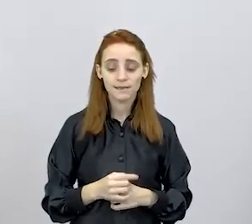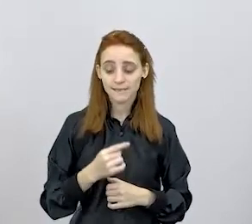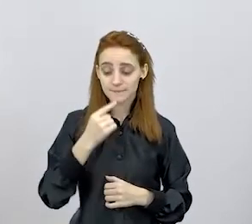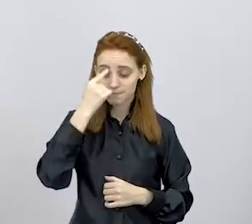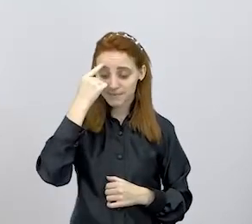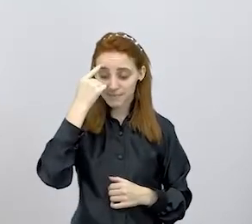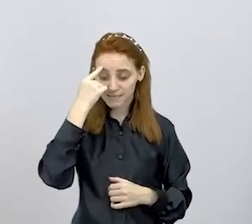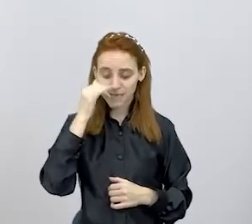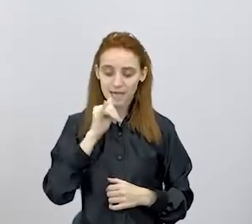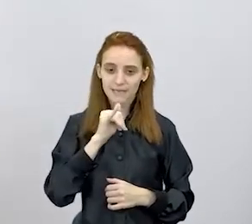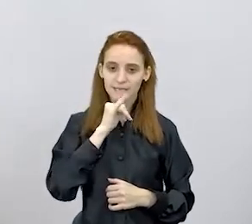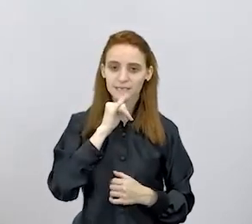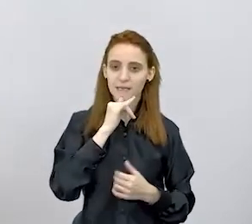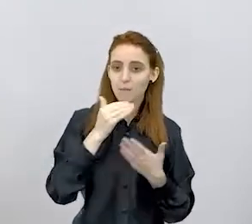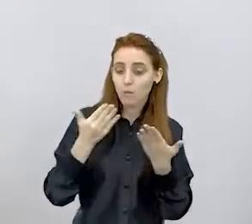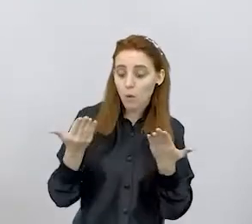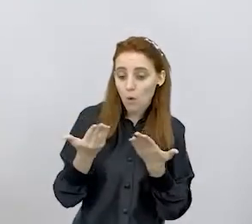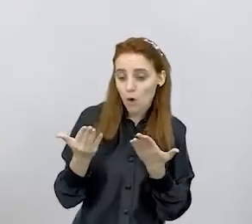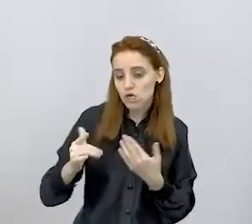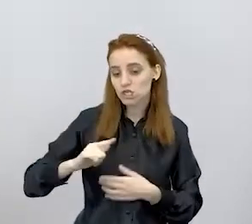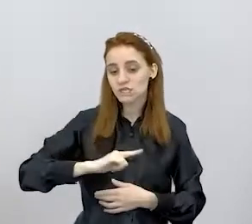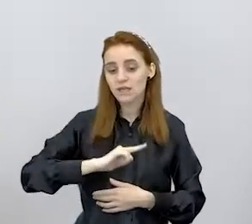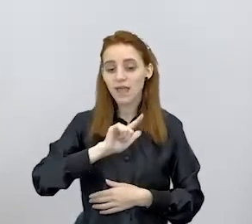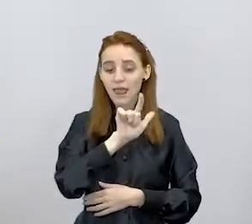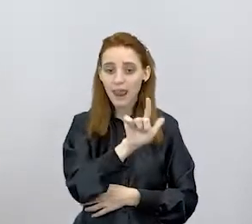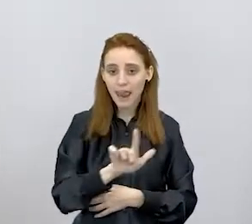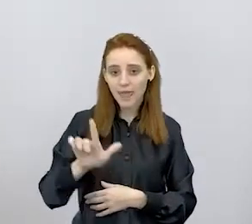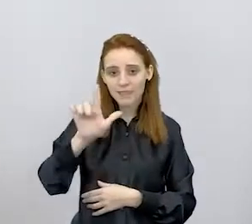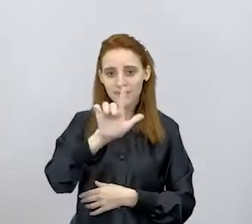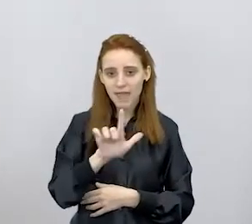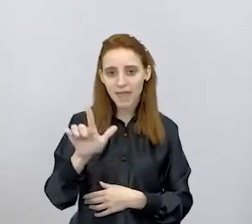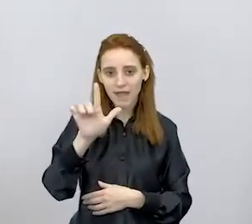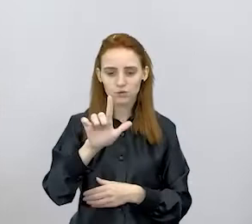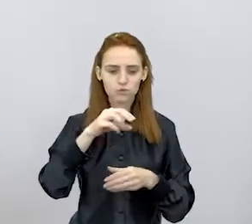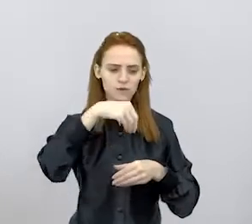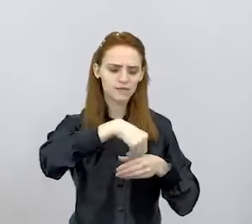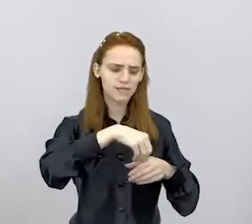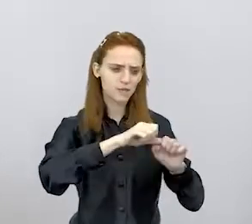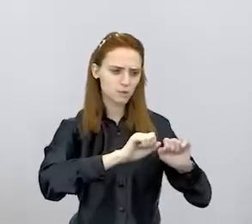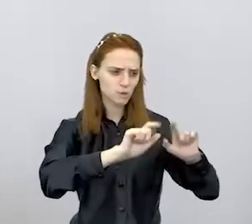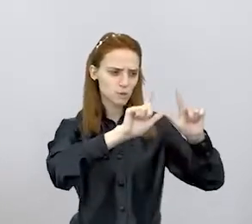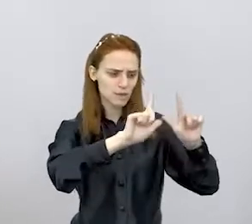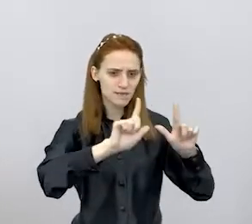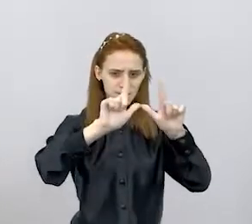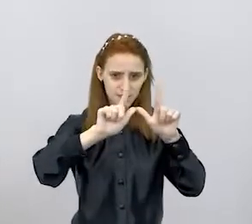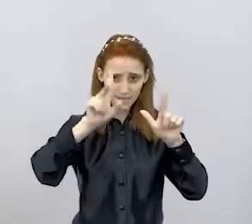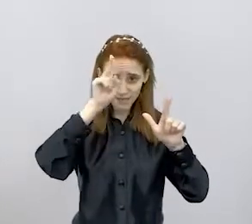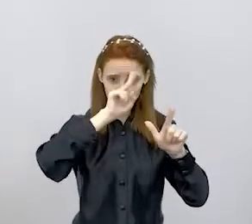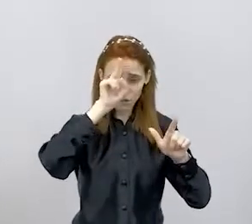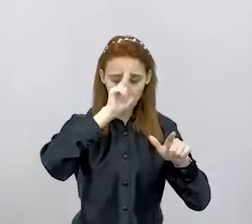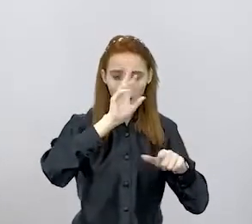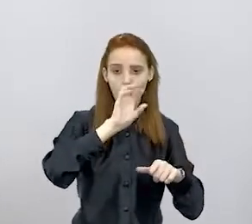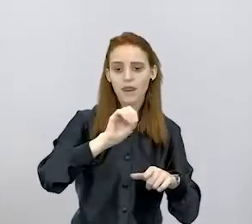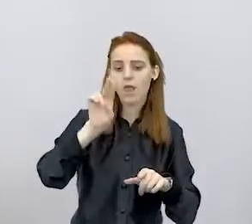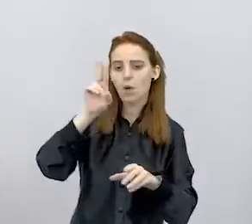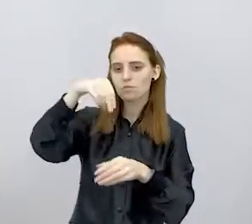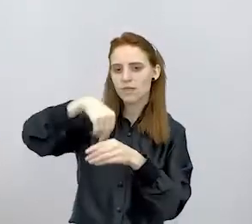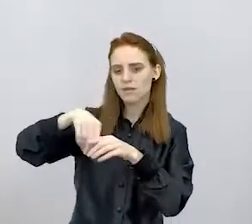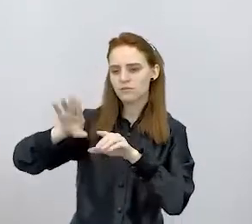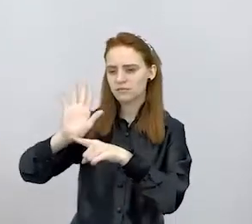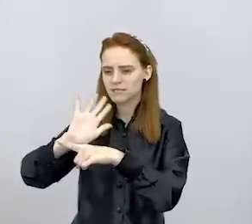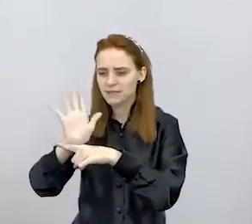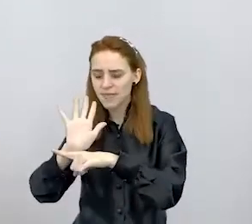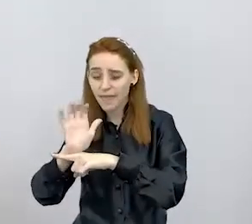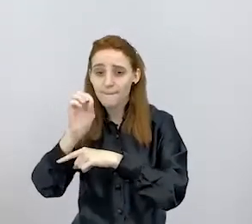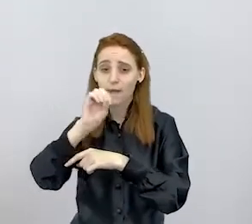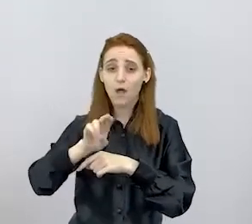hoje pode ter literatura dentro do mangá, dentro do quadrinho, dentro do cinema, dentro do teatro, desde sempre, né?